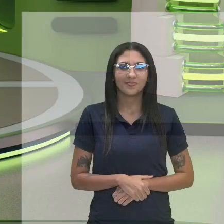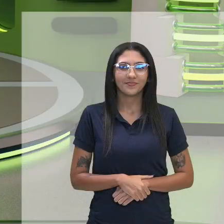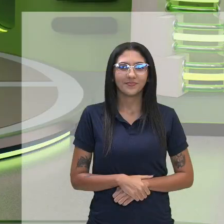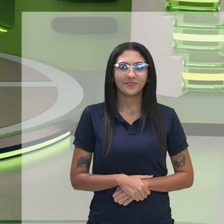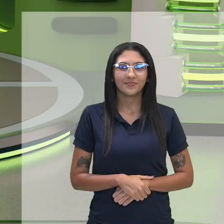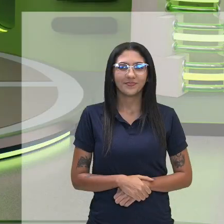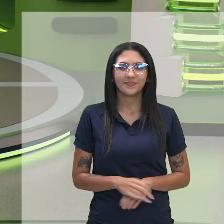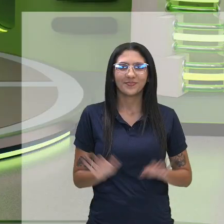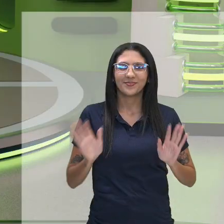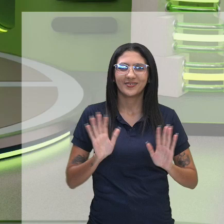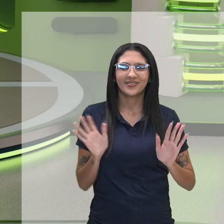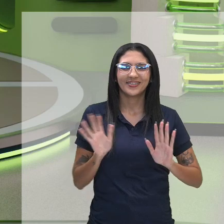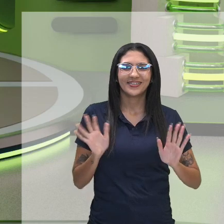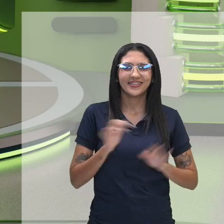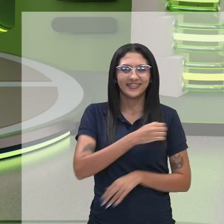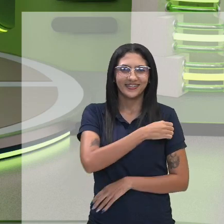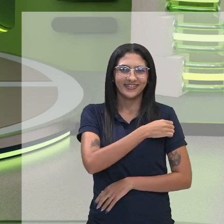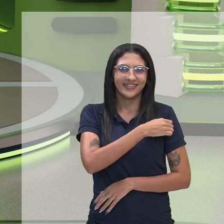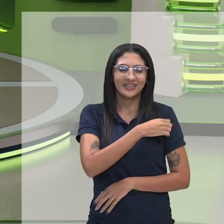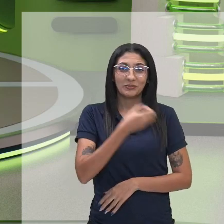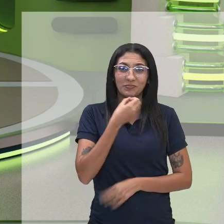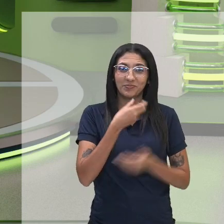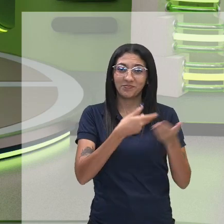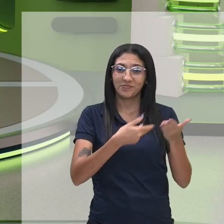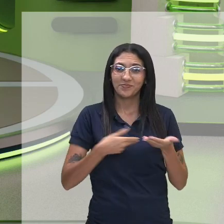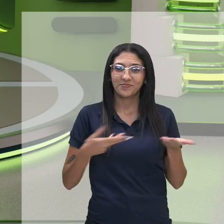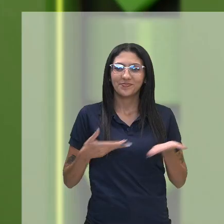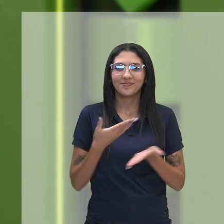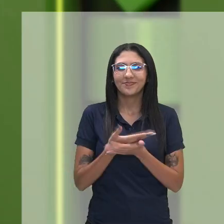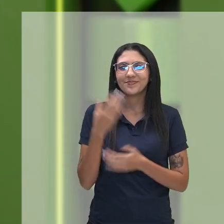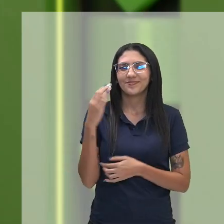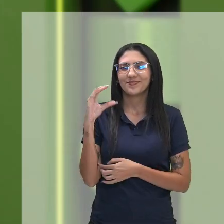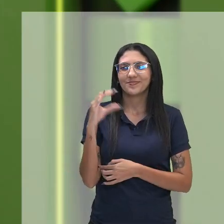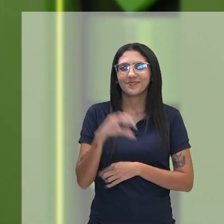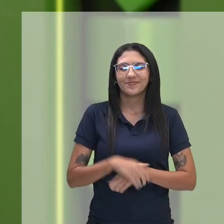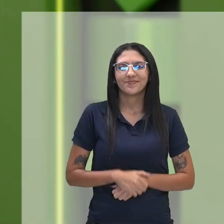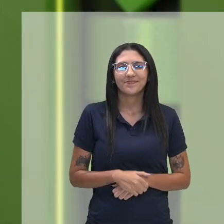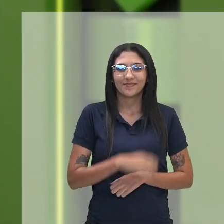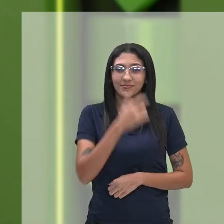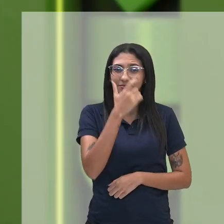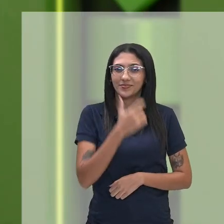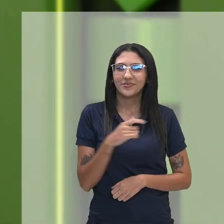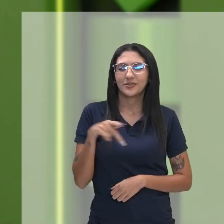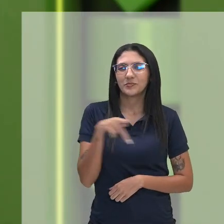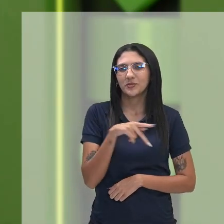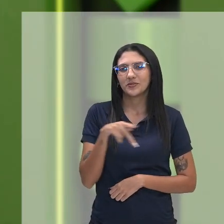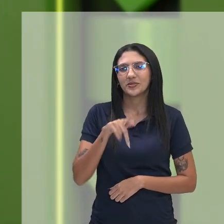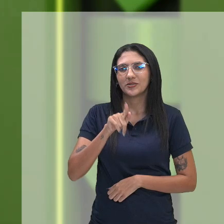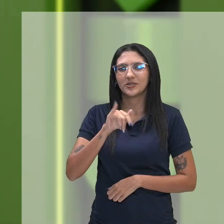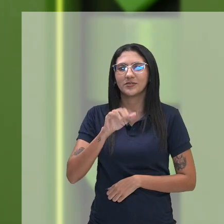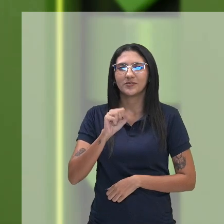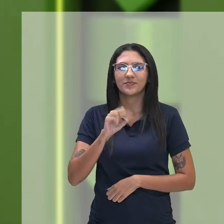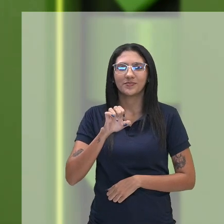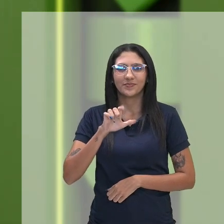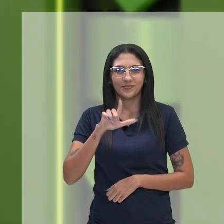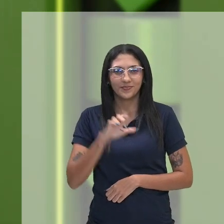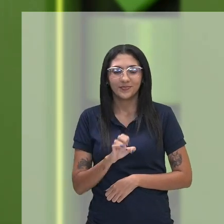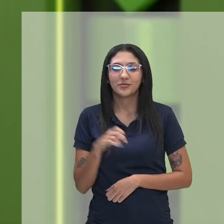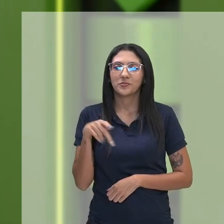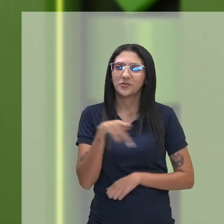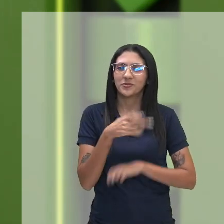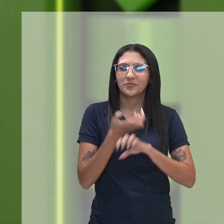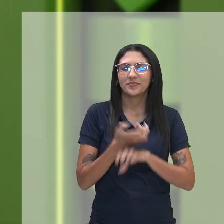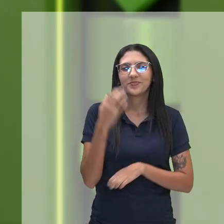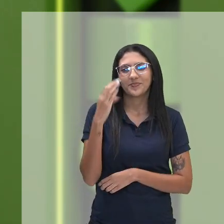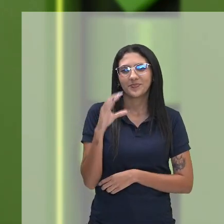Olá, sejam todos bem-vindos à aula de ciências. Eu sou a professora Gisele Palmeira, professora de ciências, estarei